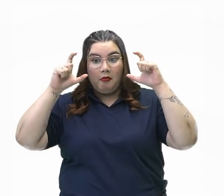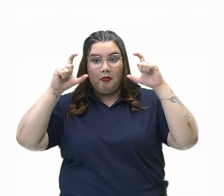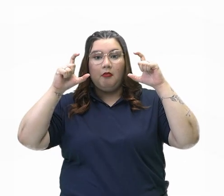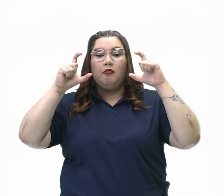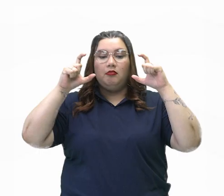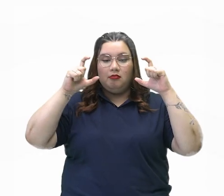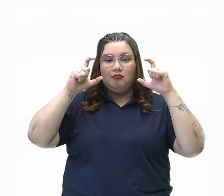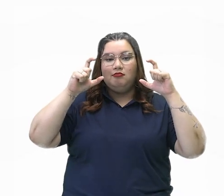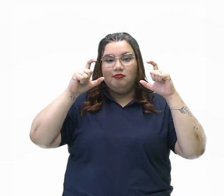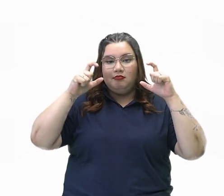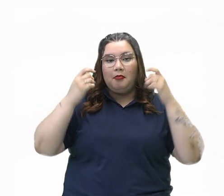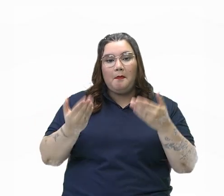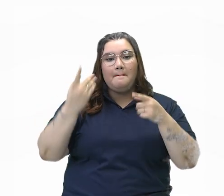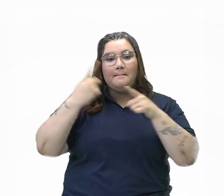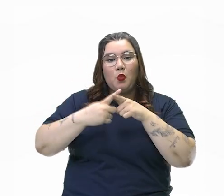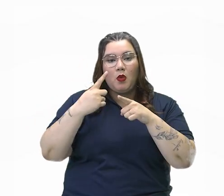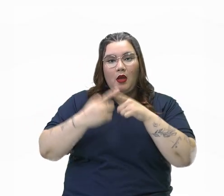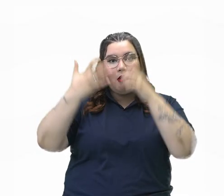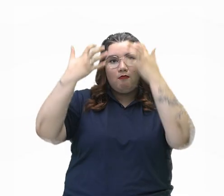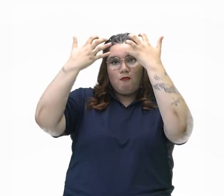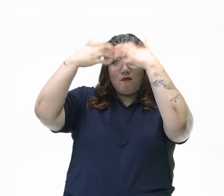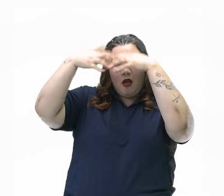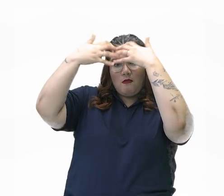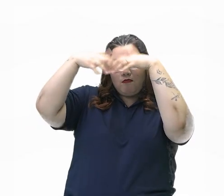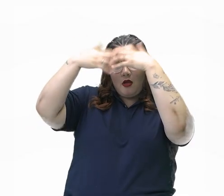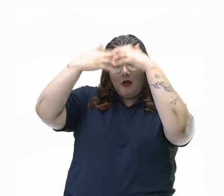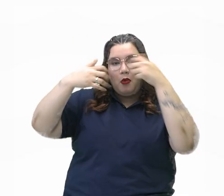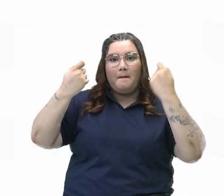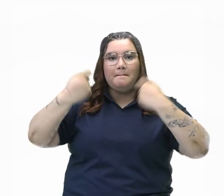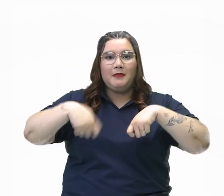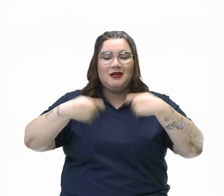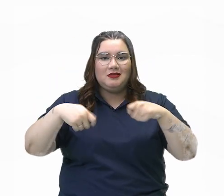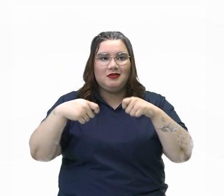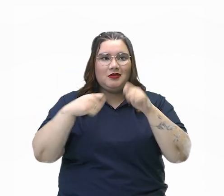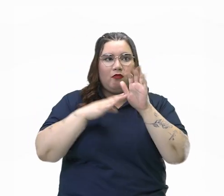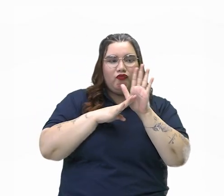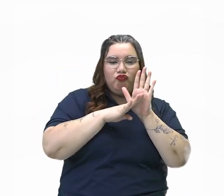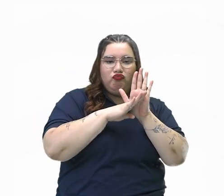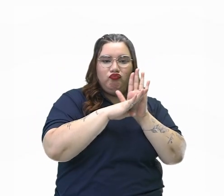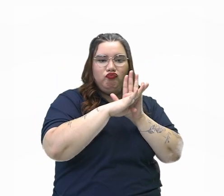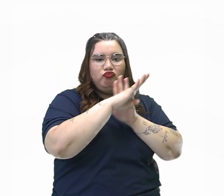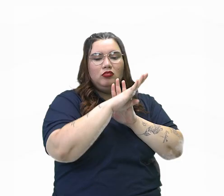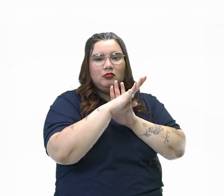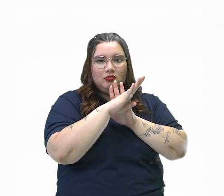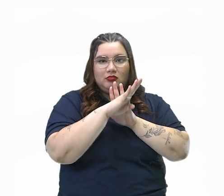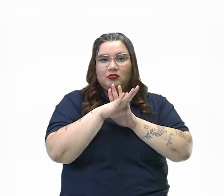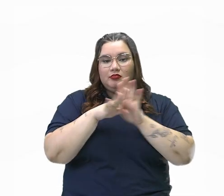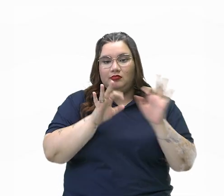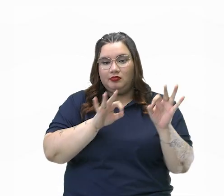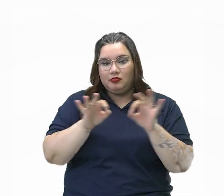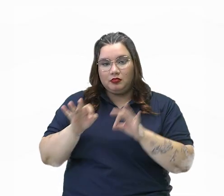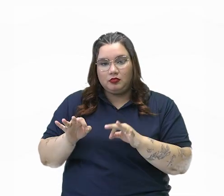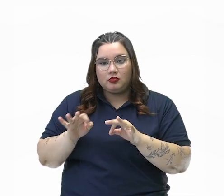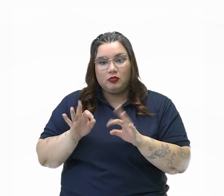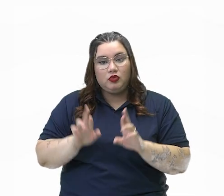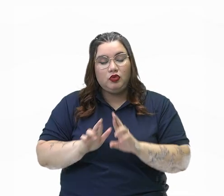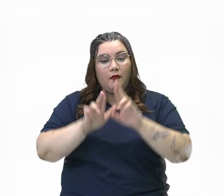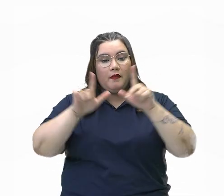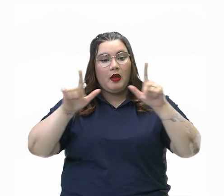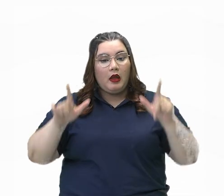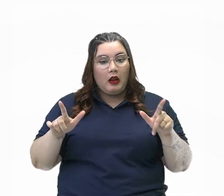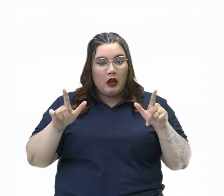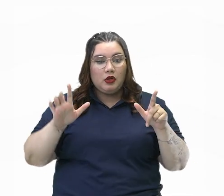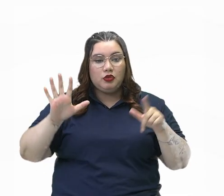seja, mais estímulos neurosensoriais são levados ao cérebro.